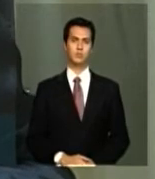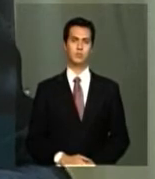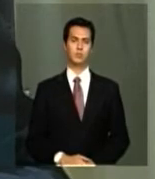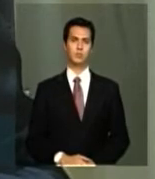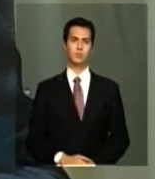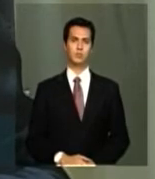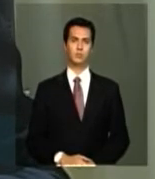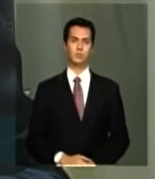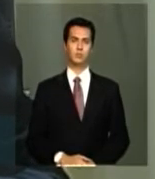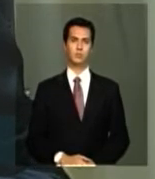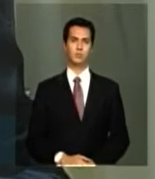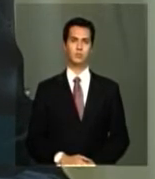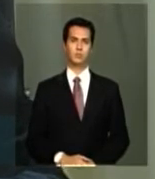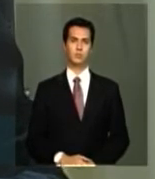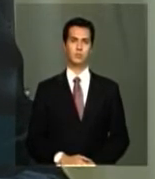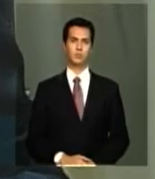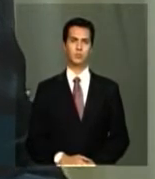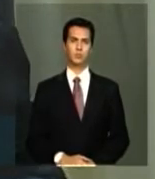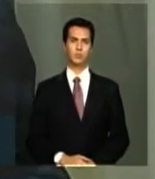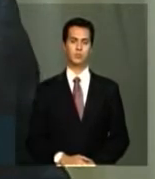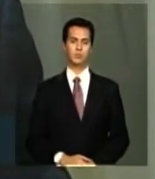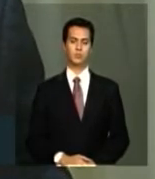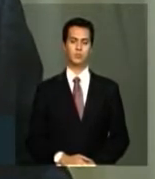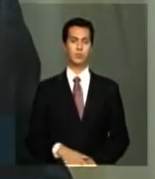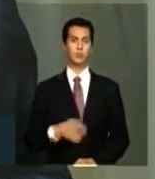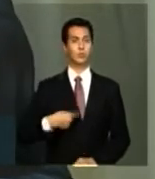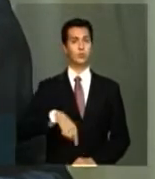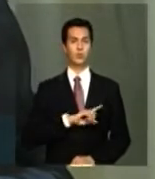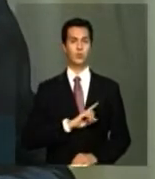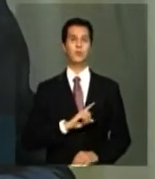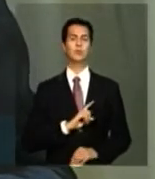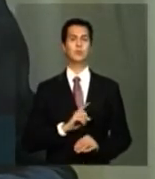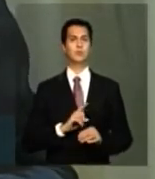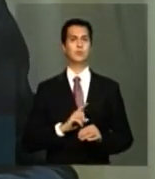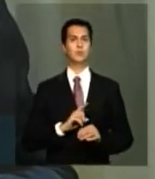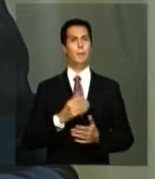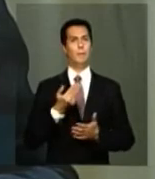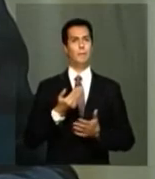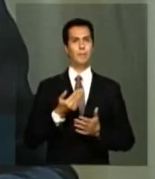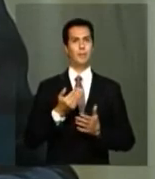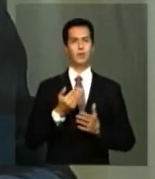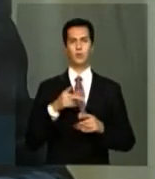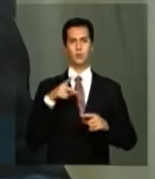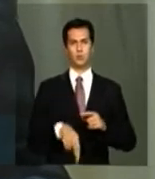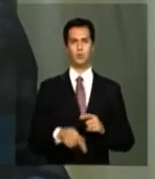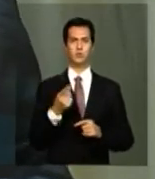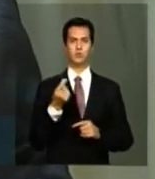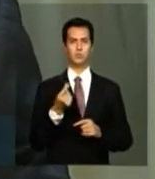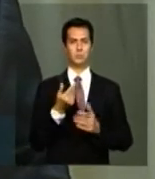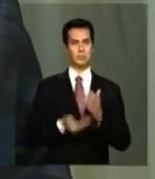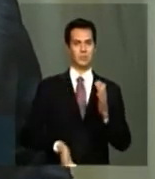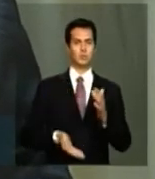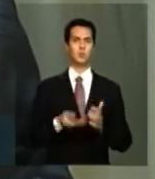regime a renúncia fiscal estimada aqui é de R bilhão milhões